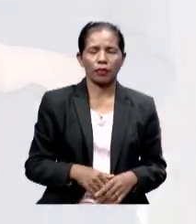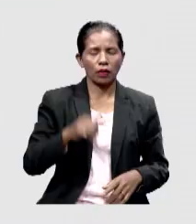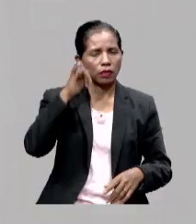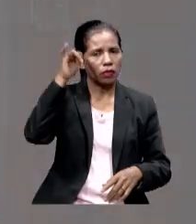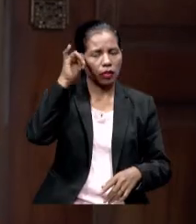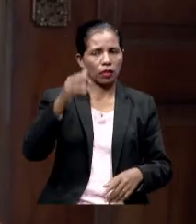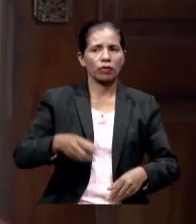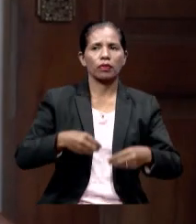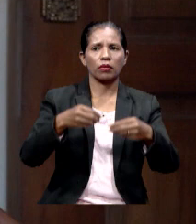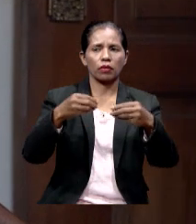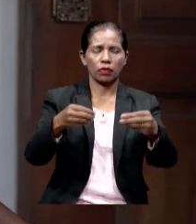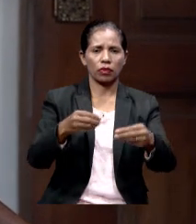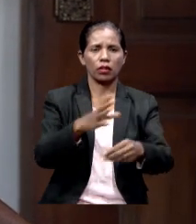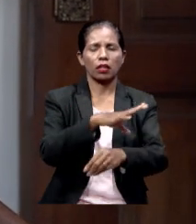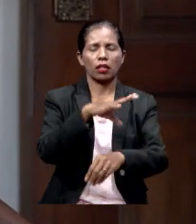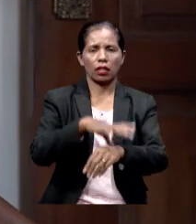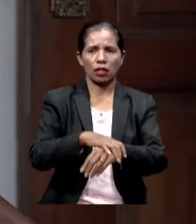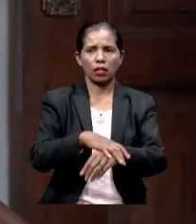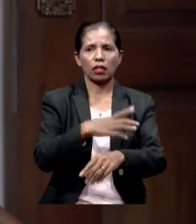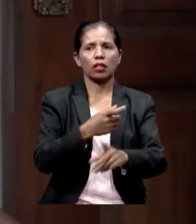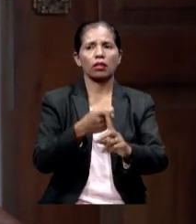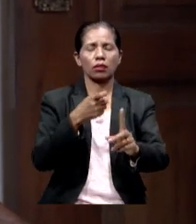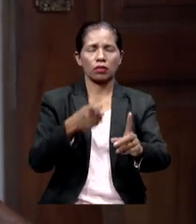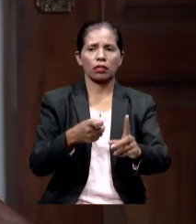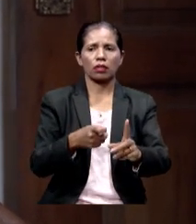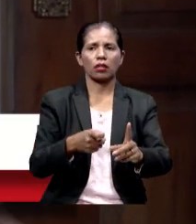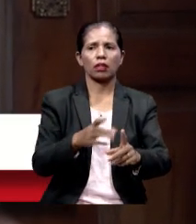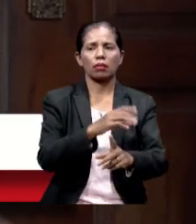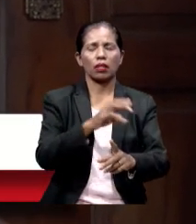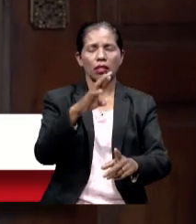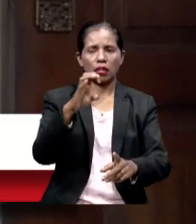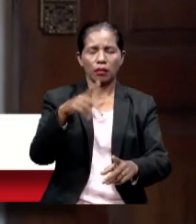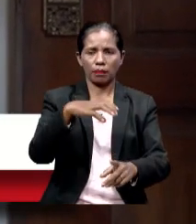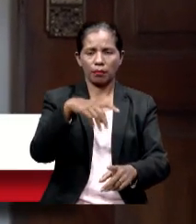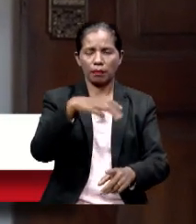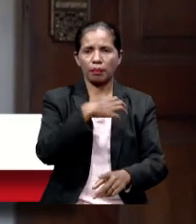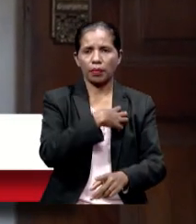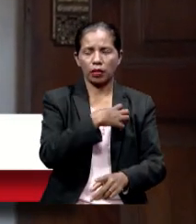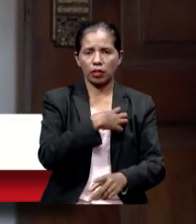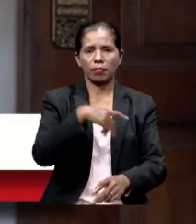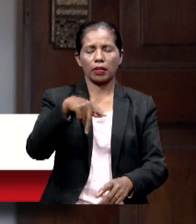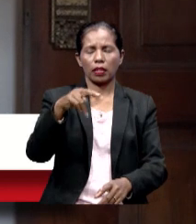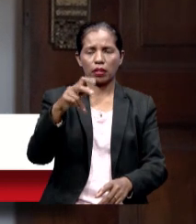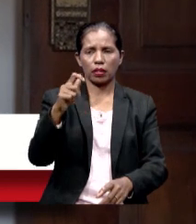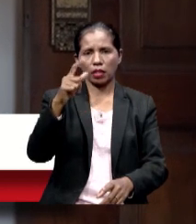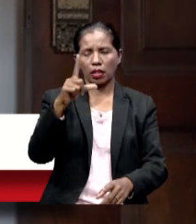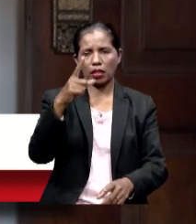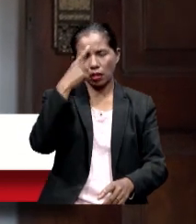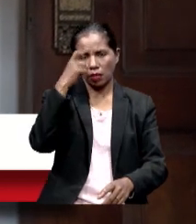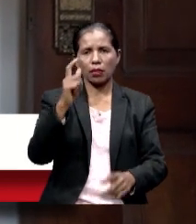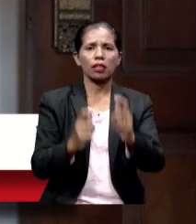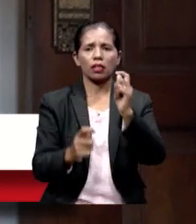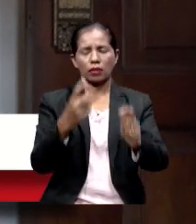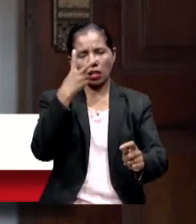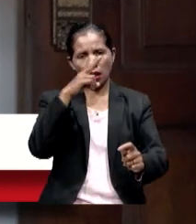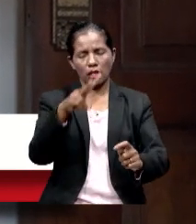na citação ba parte contrário, liu barreu, KPNTL, tamba Tribunal recata que